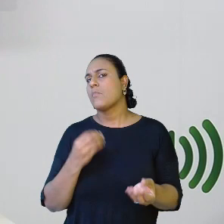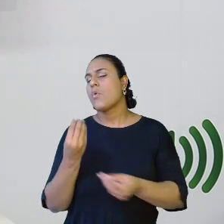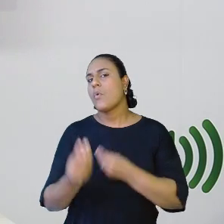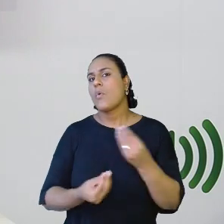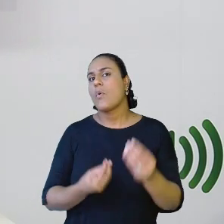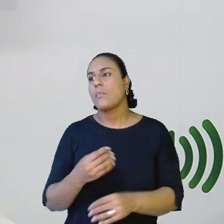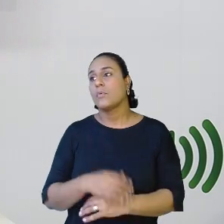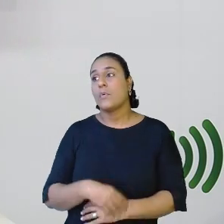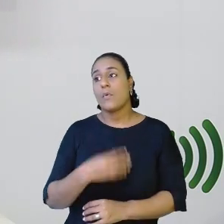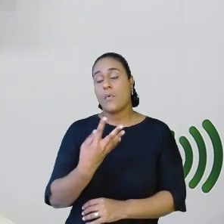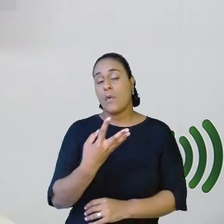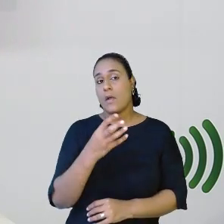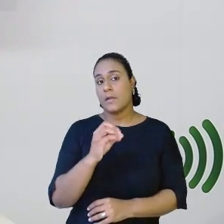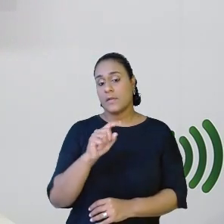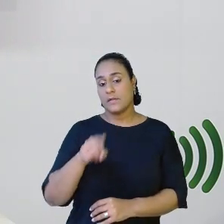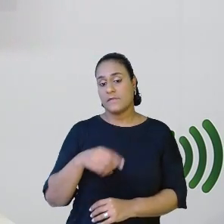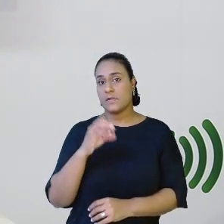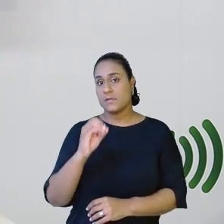40,00,